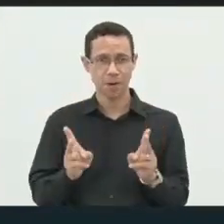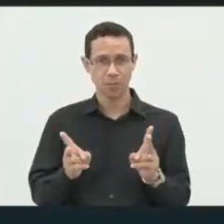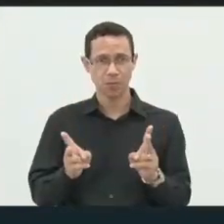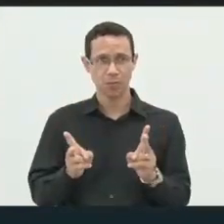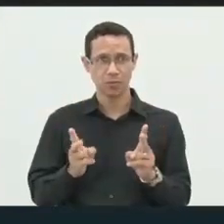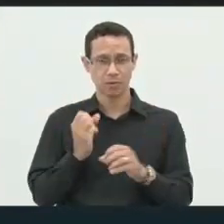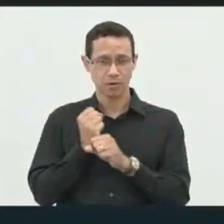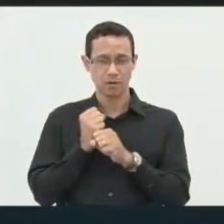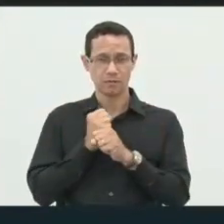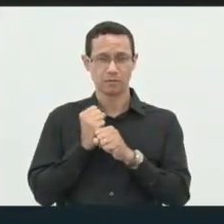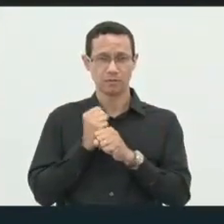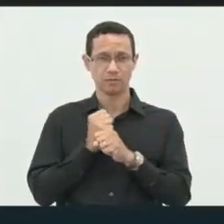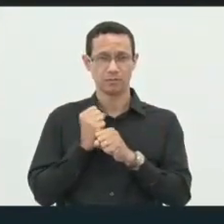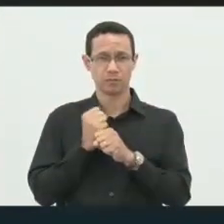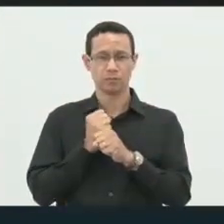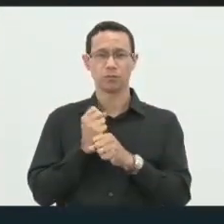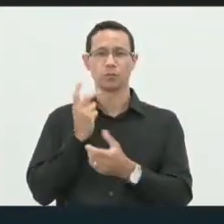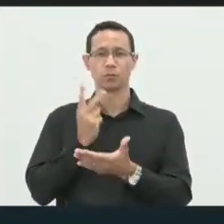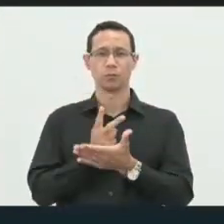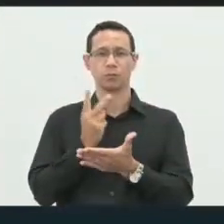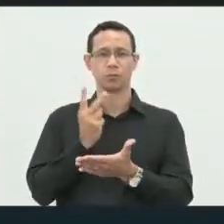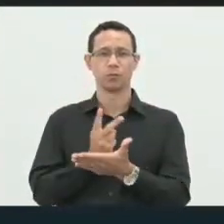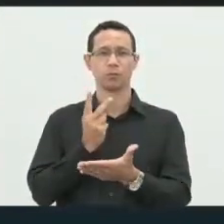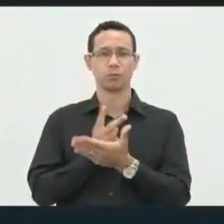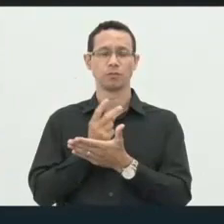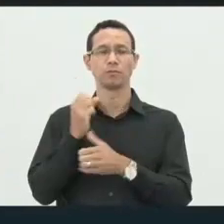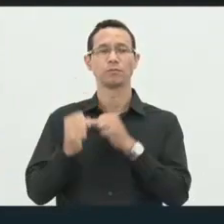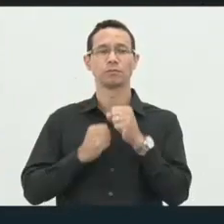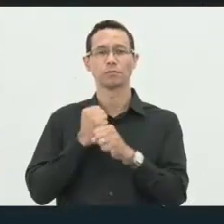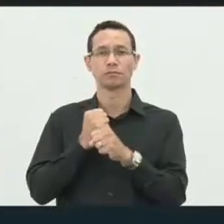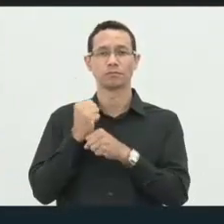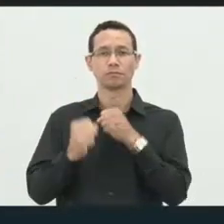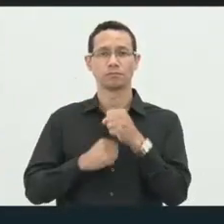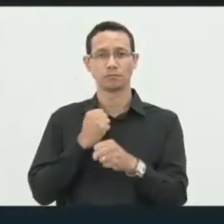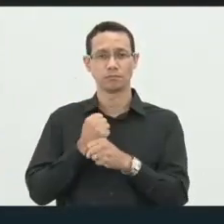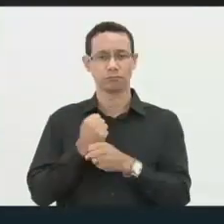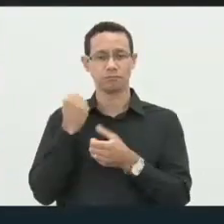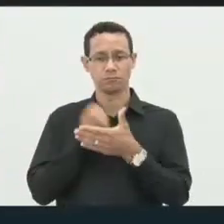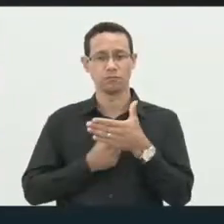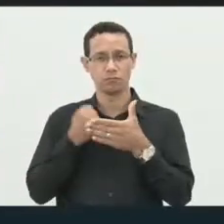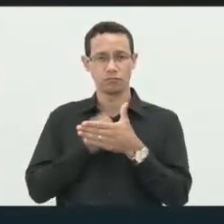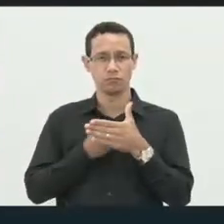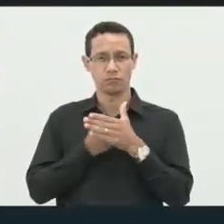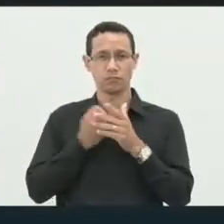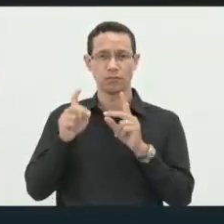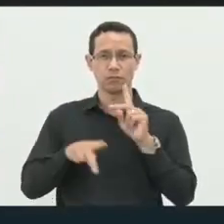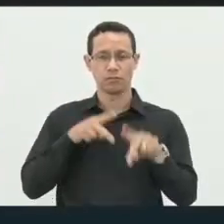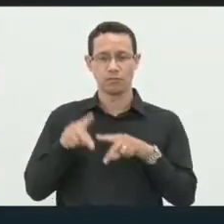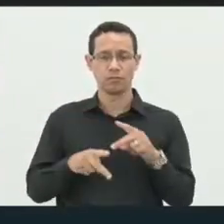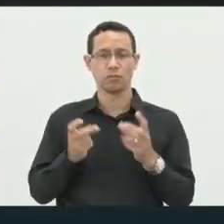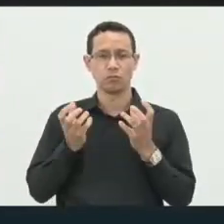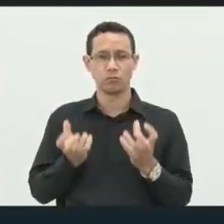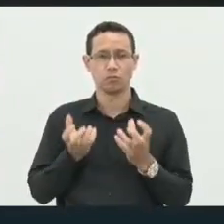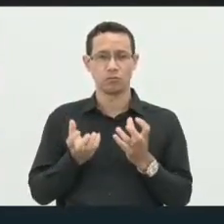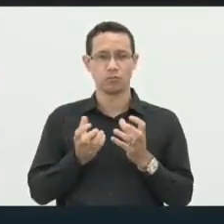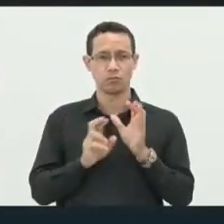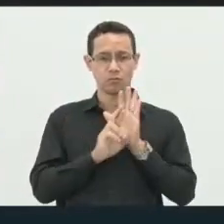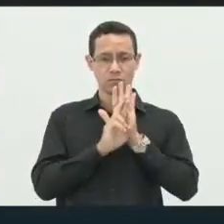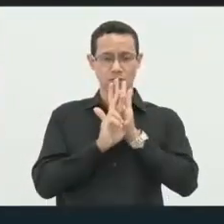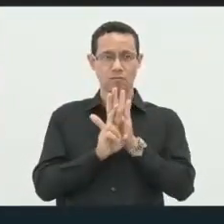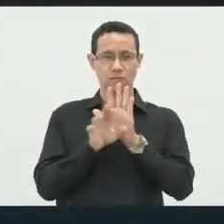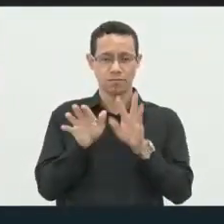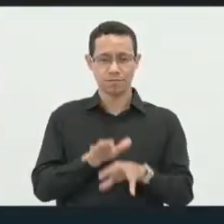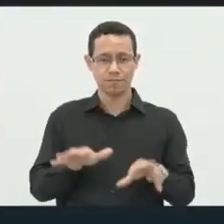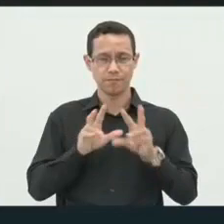muitos anos muitos anos houve muita luta da população e representantes aqui dessa